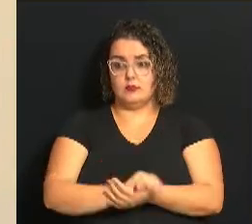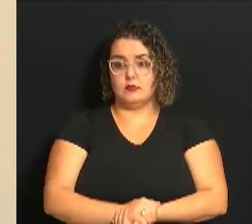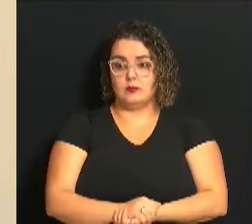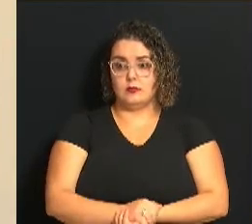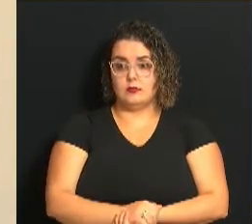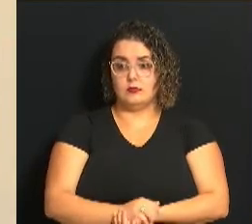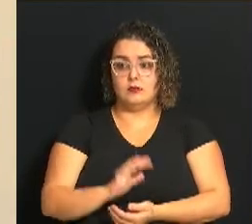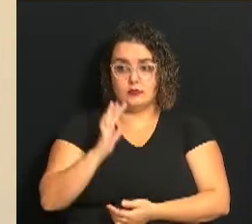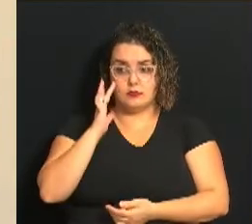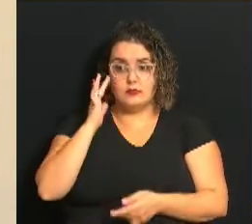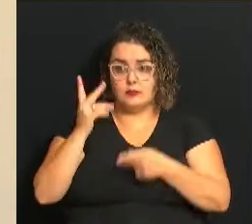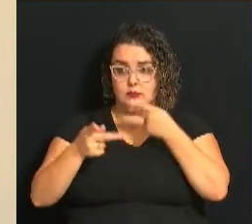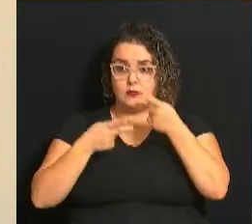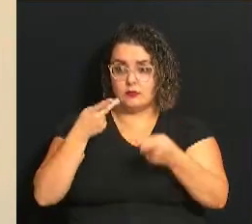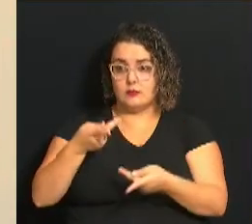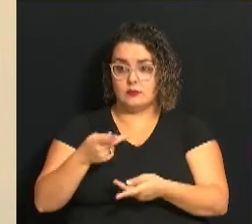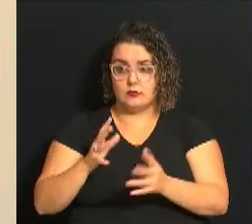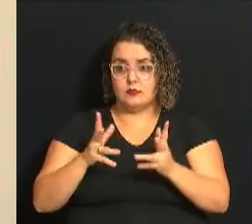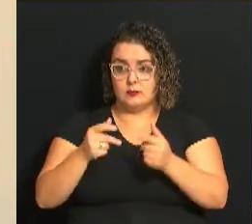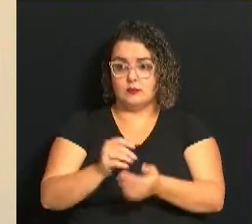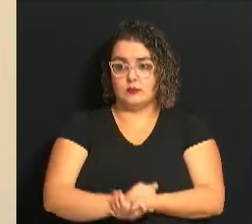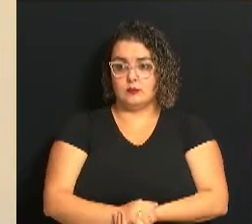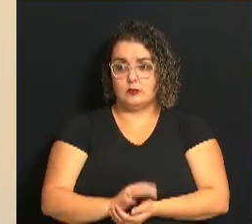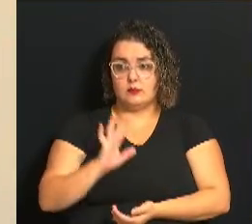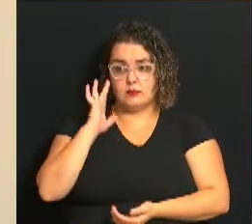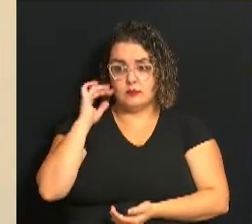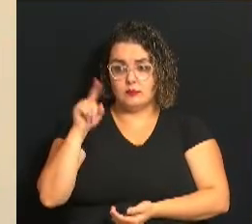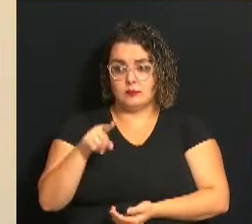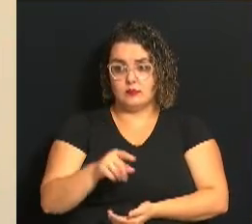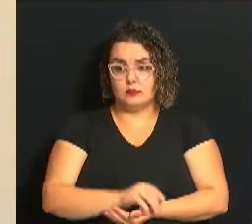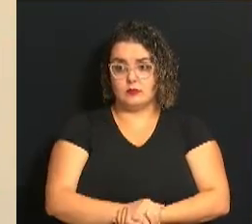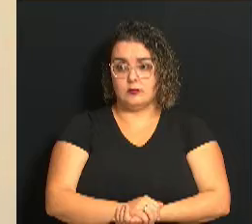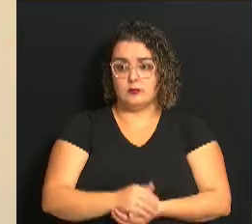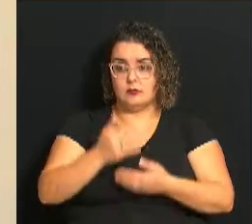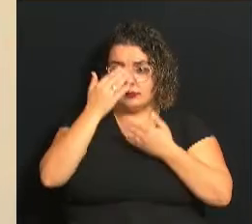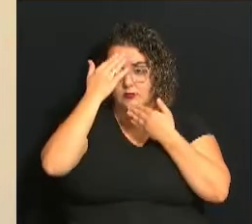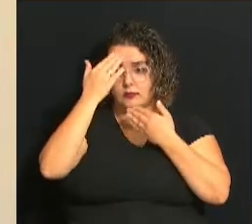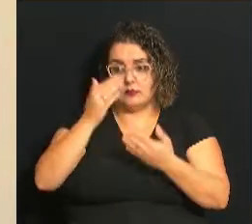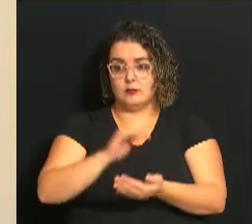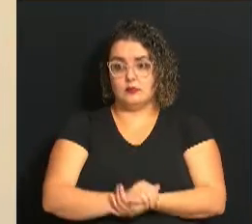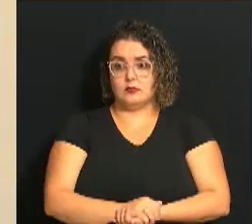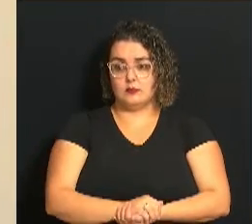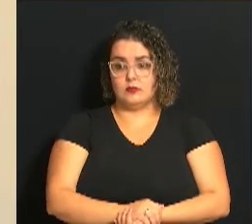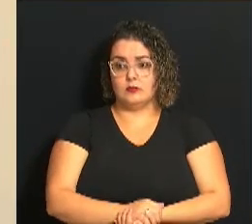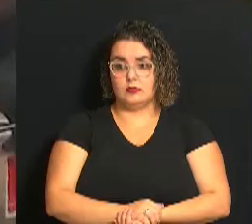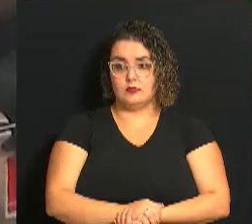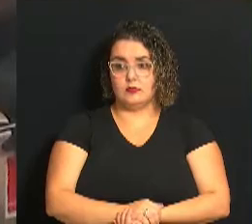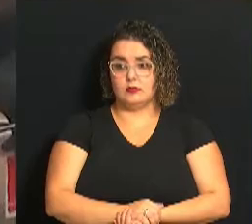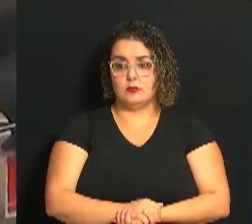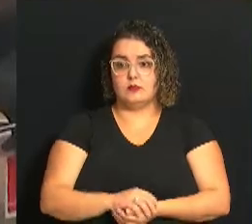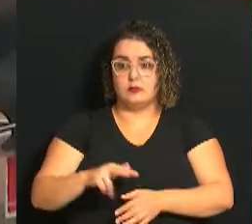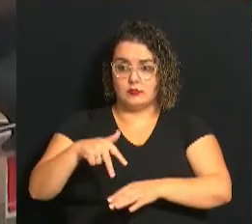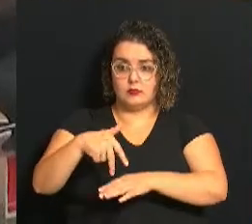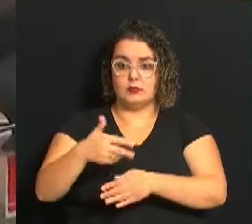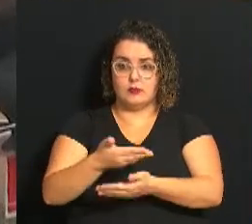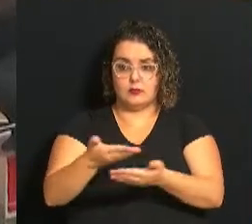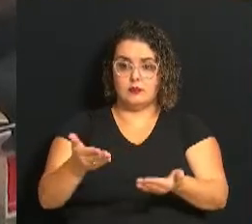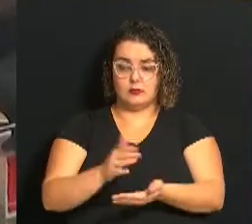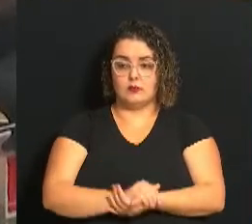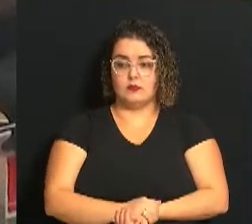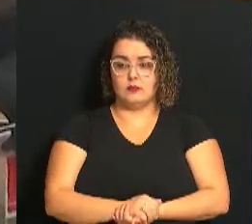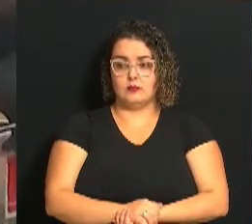Gustavo. Acho que é isso. Então, vereador, muito obrigada pelo espaço aqui da gente trazer essa